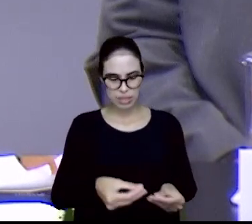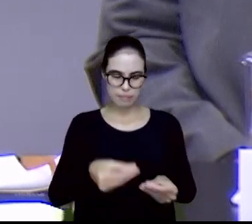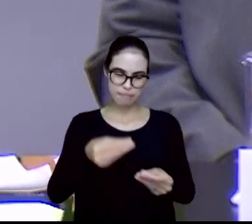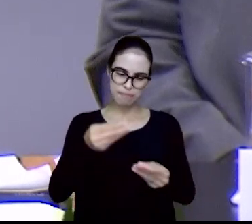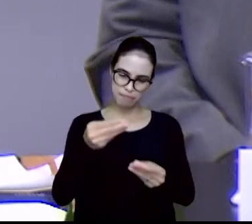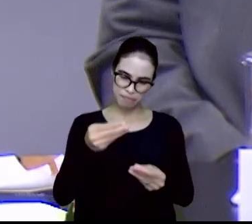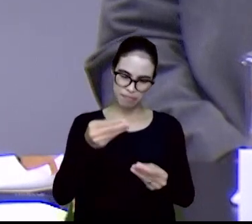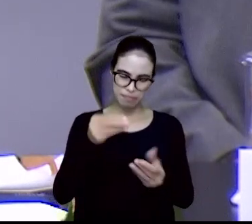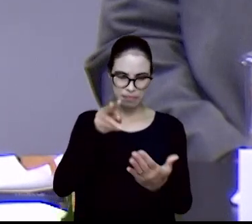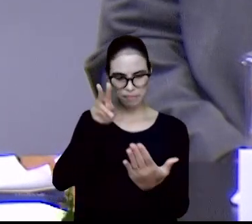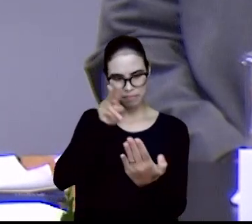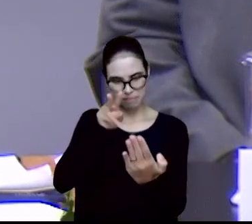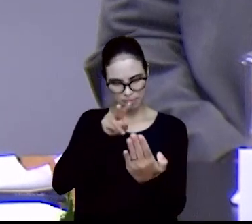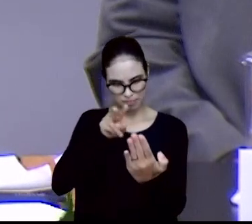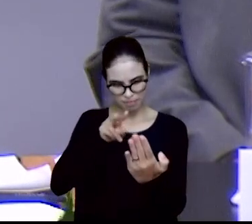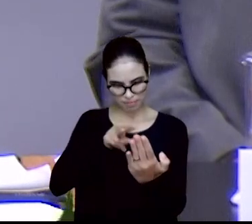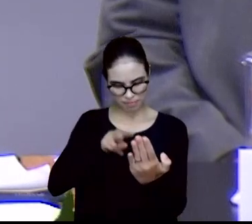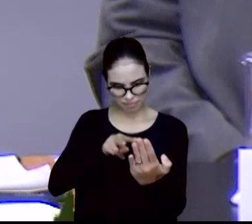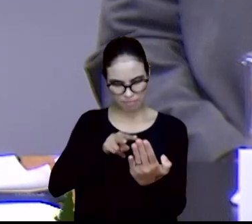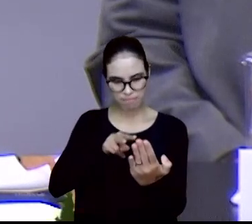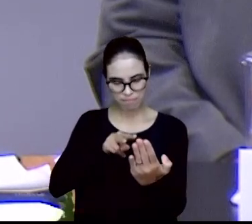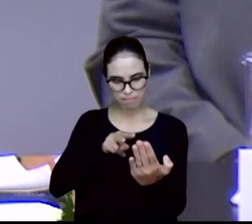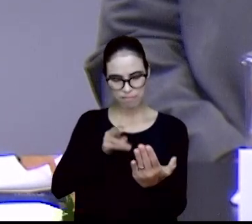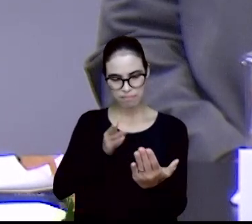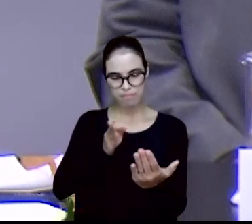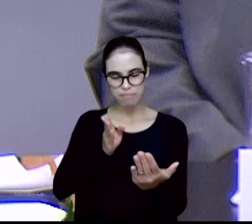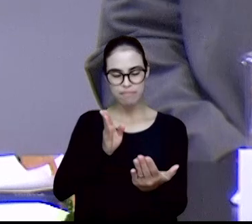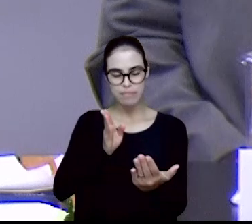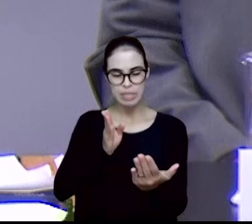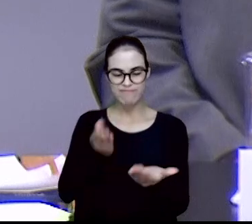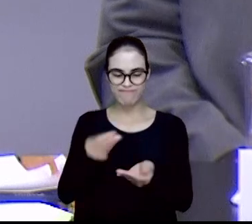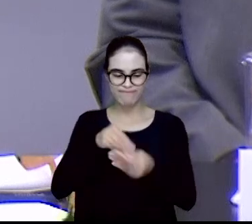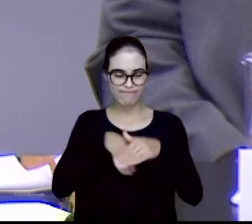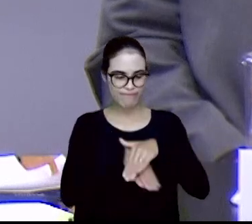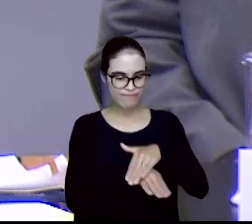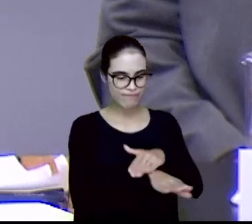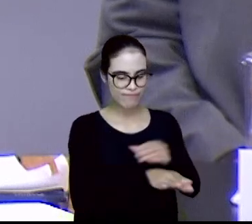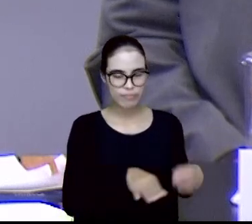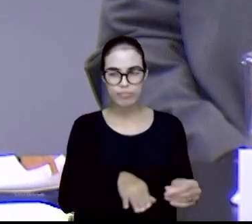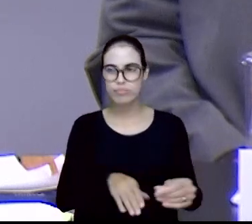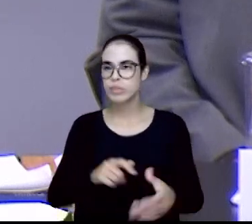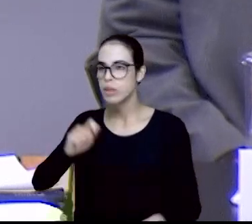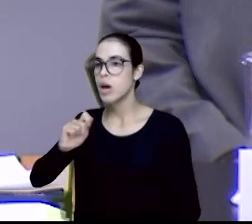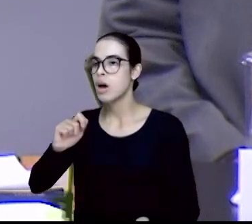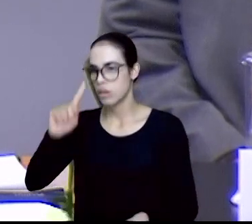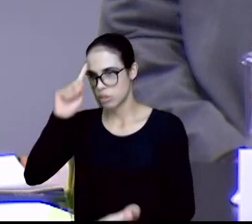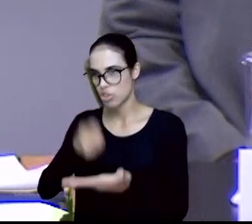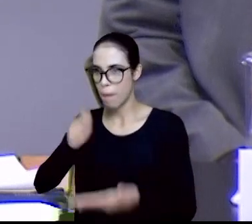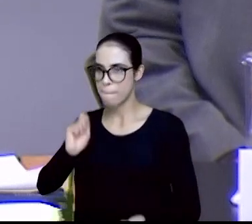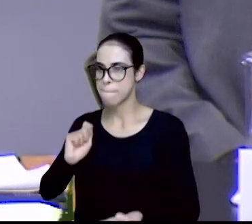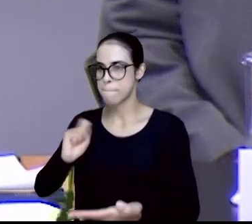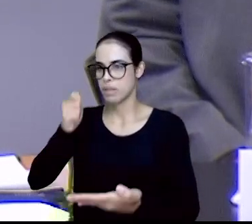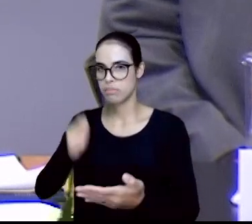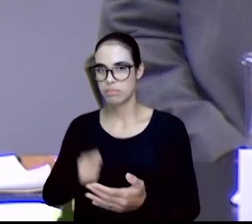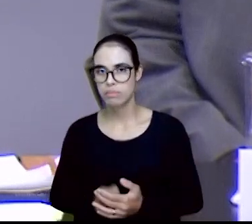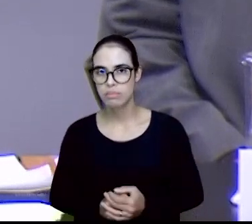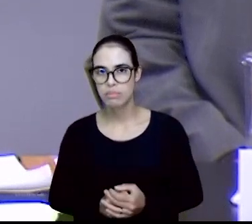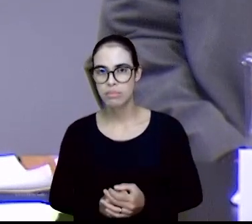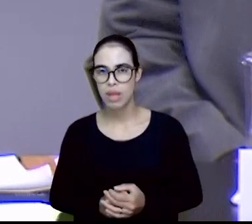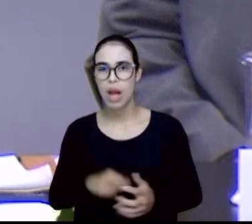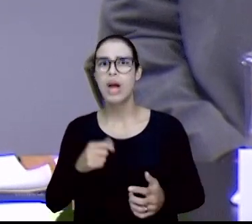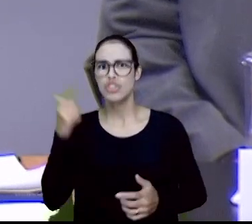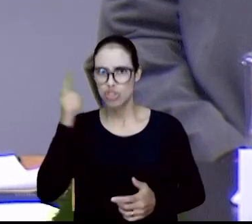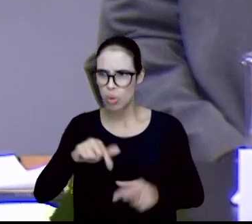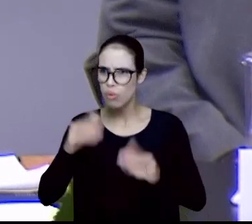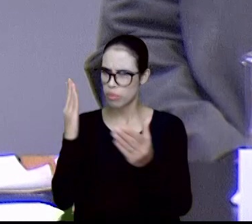atenção, guardava o papelucho de volta e votava. Quando chegava outro caso completo, ele abria a gavetinha, olhava, fazia